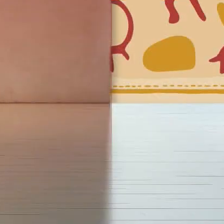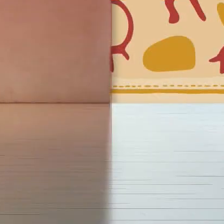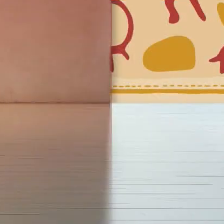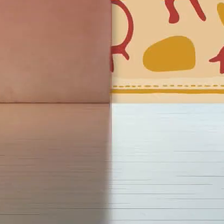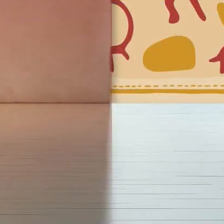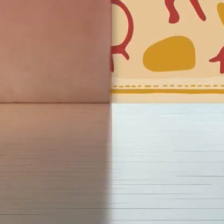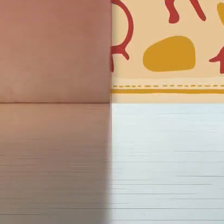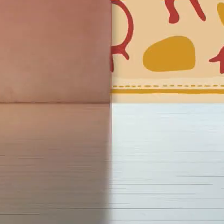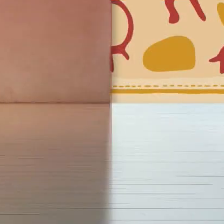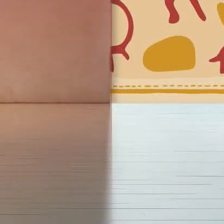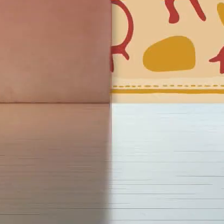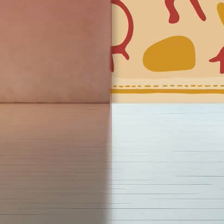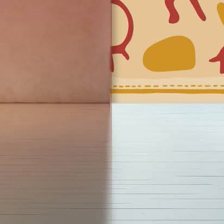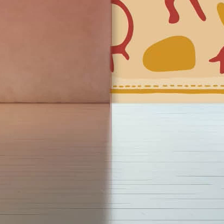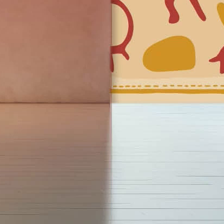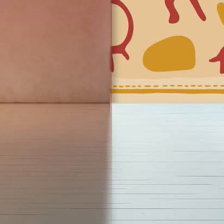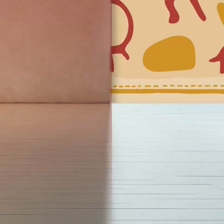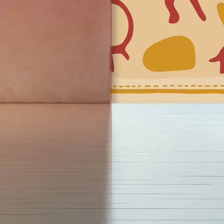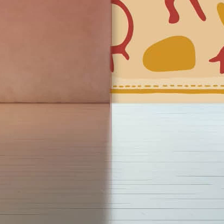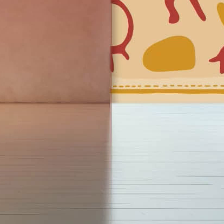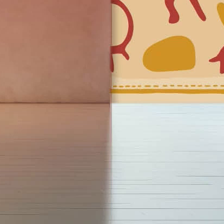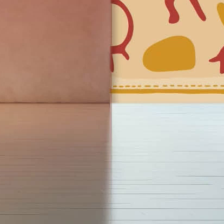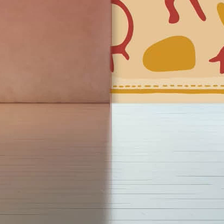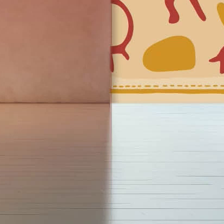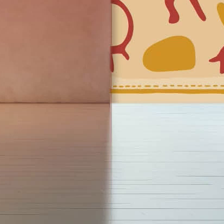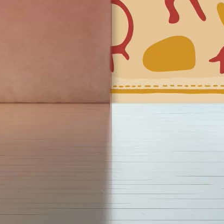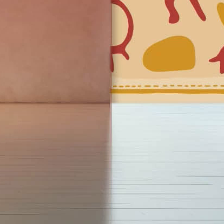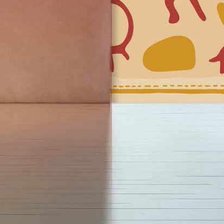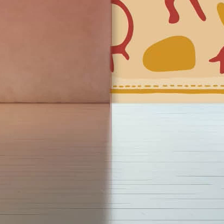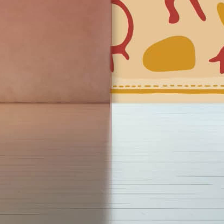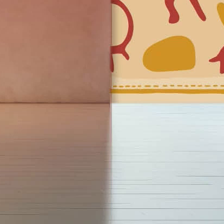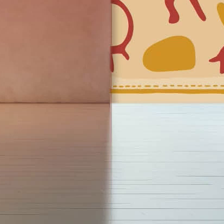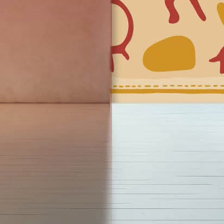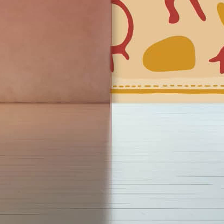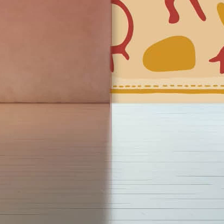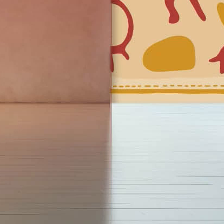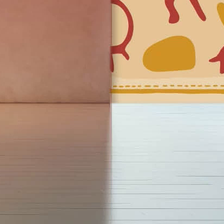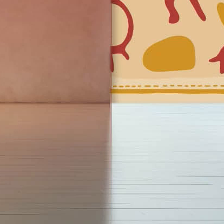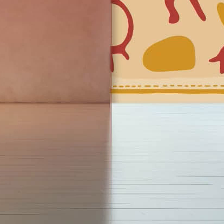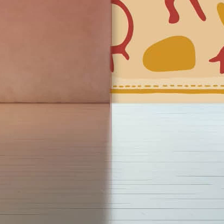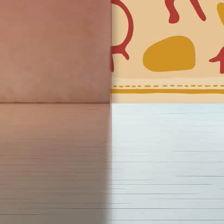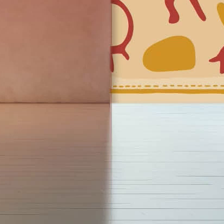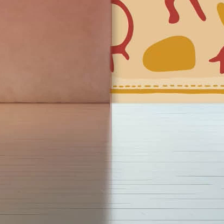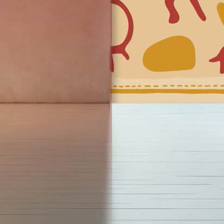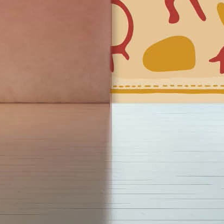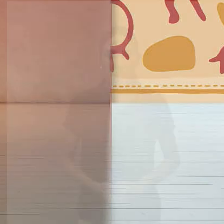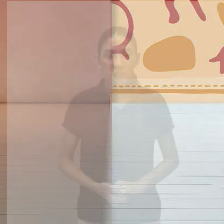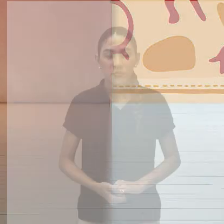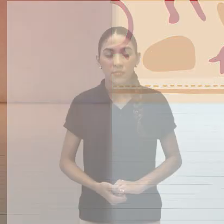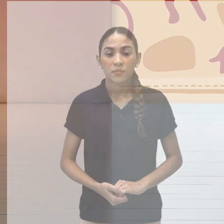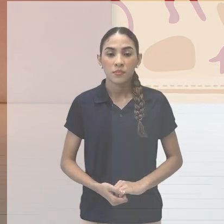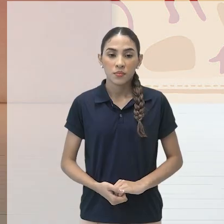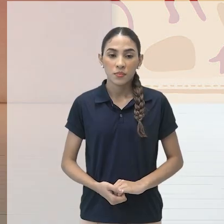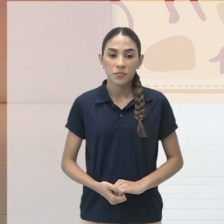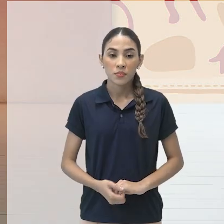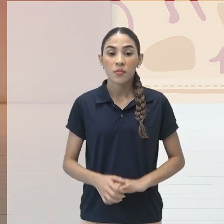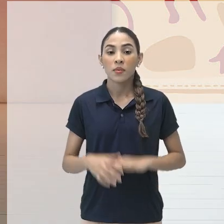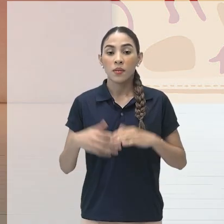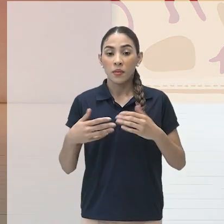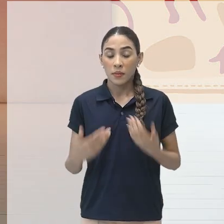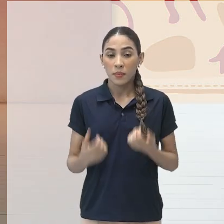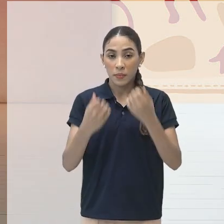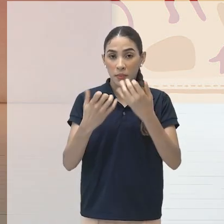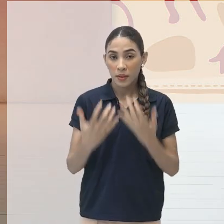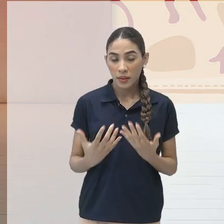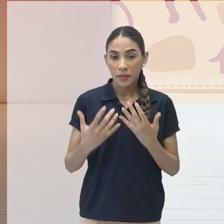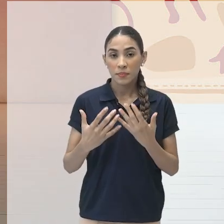Muito bem. Então, eu quero mostrar para vocês aqui um pouquinho das lutas orientais. Como eu falei para vocês, a